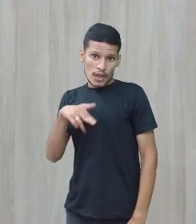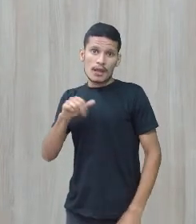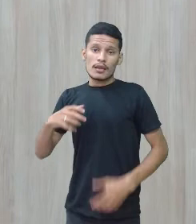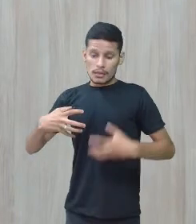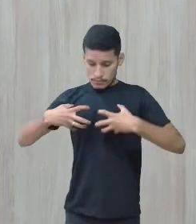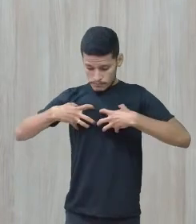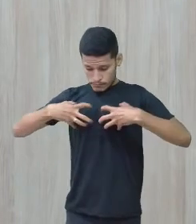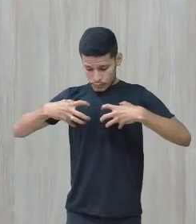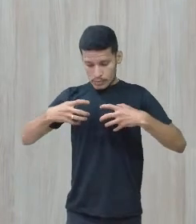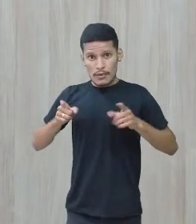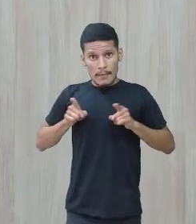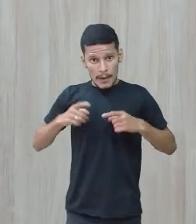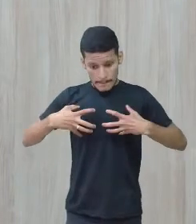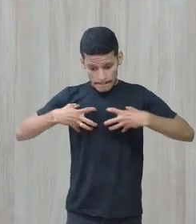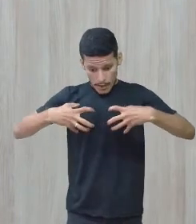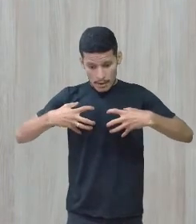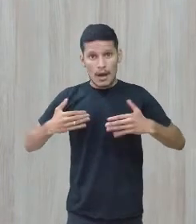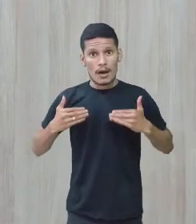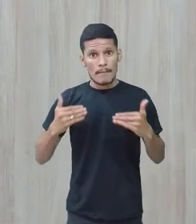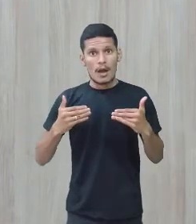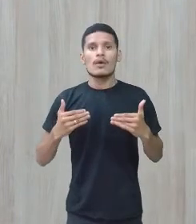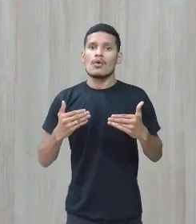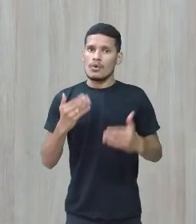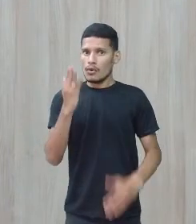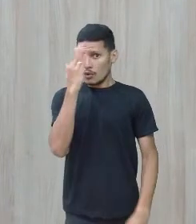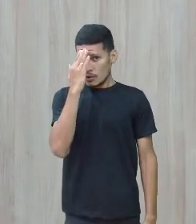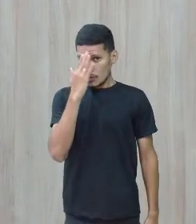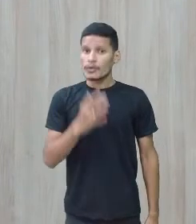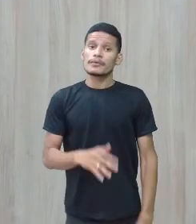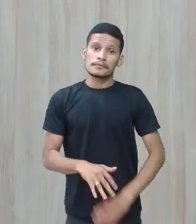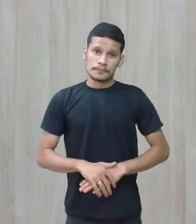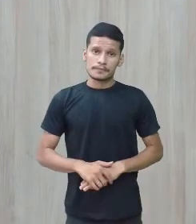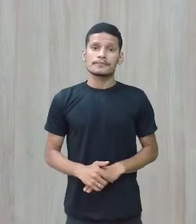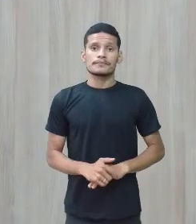mama, peito, aumentado. Então,